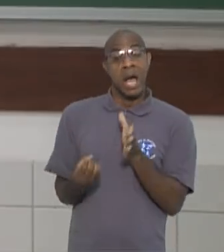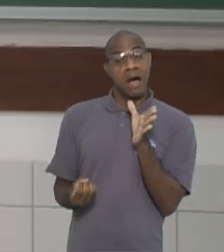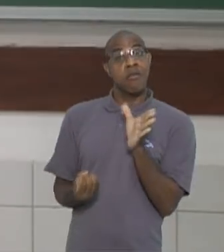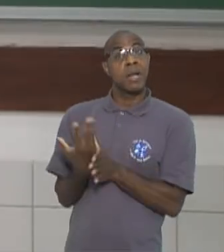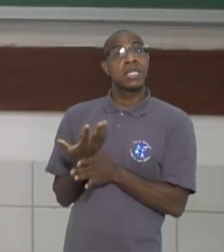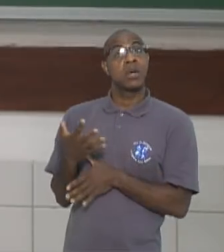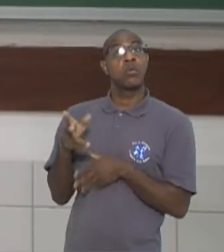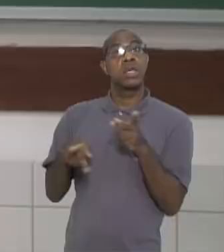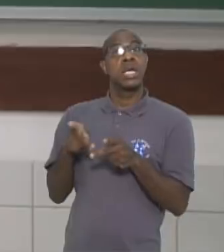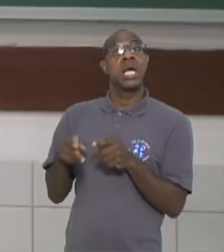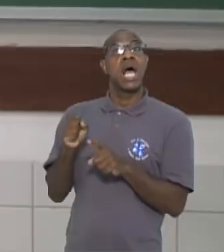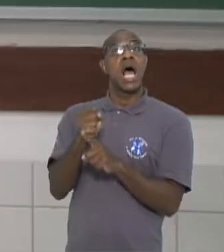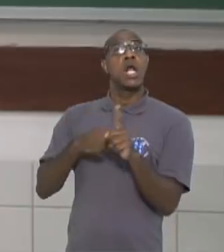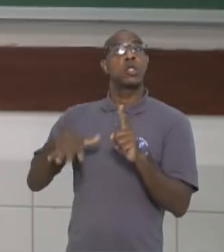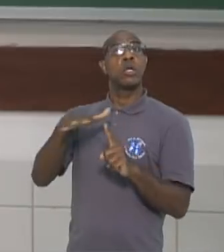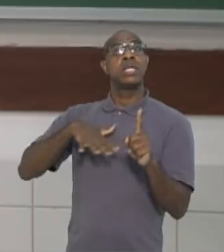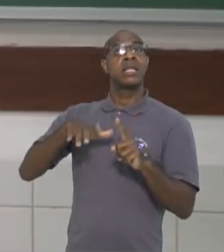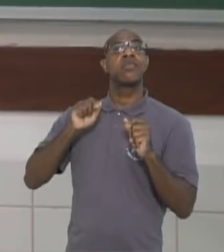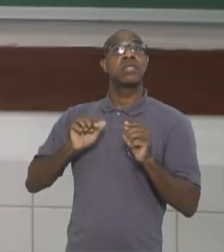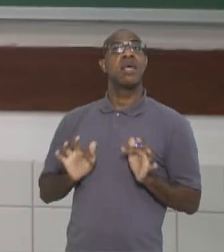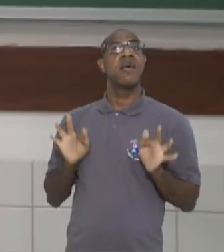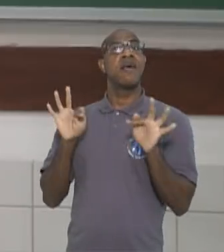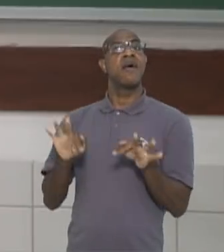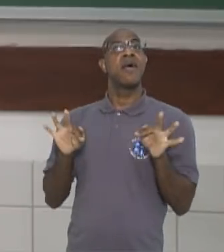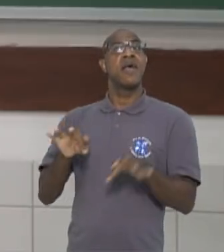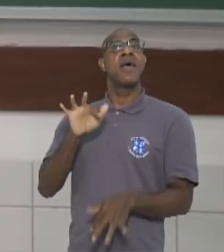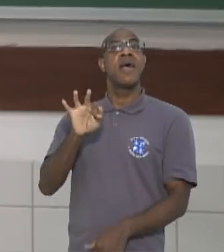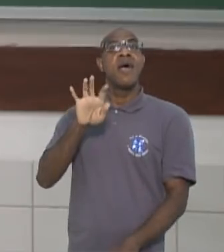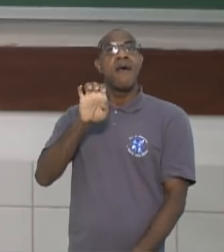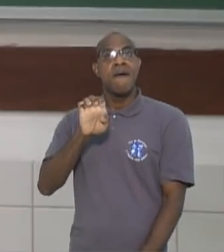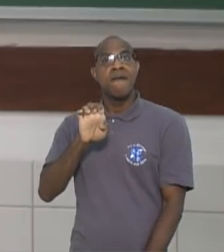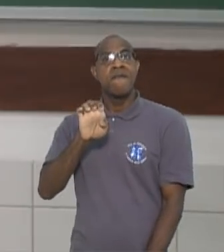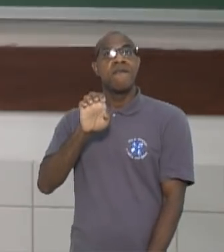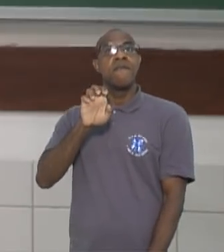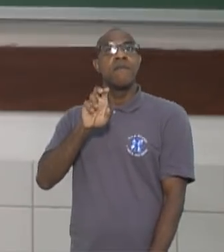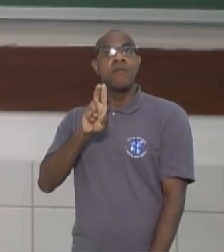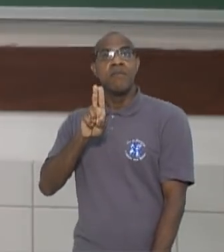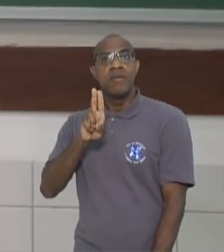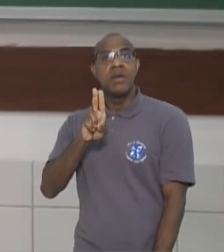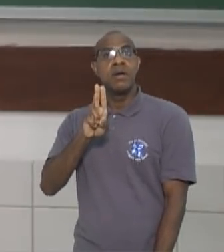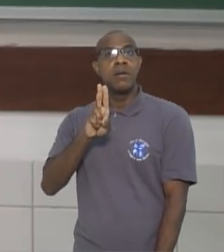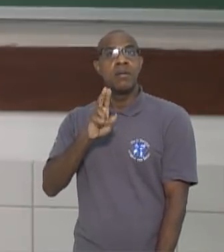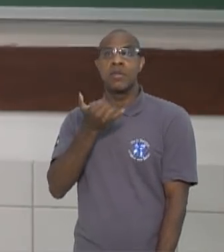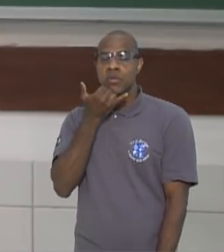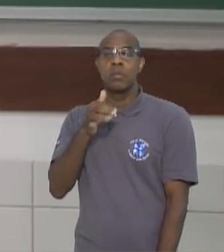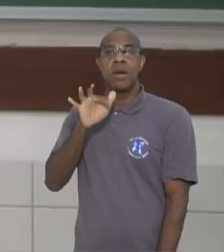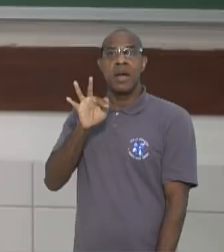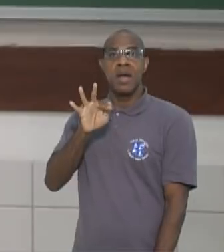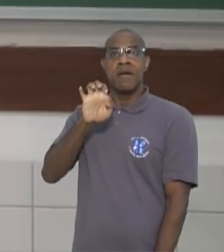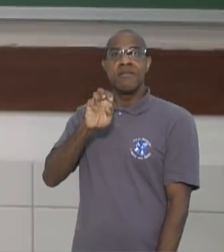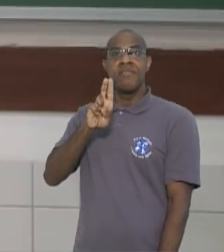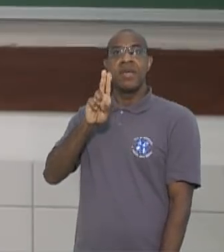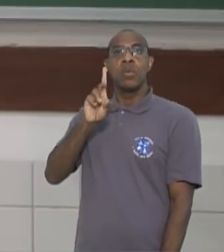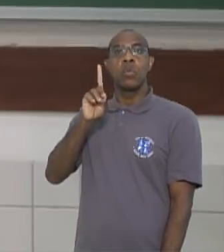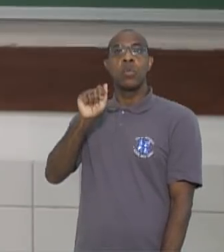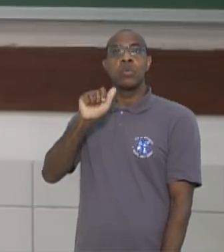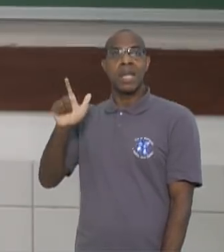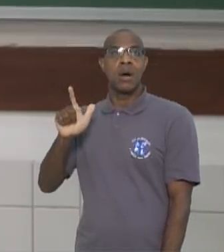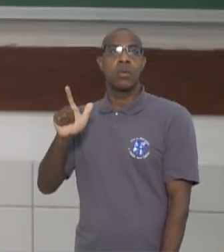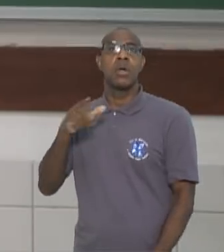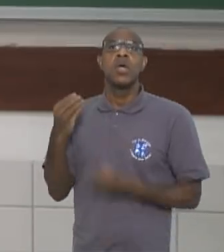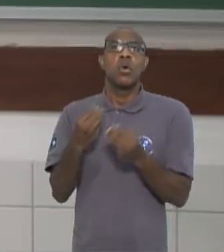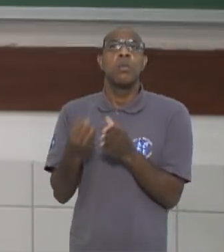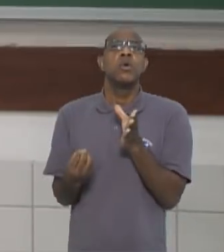Então hoje a gente vai entender melhor como se formou essa sociedade e principalmente como surgiu os chamados